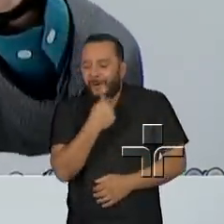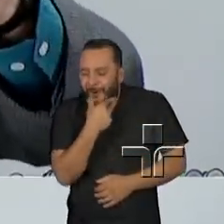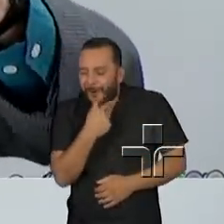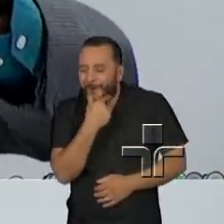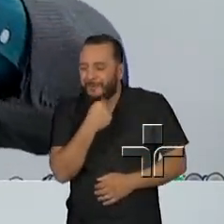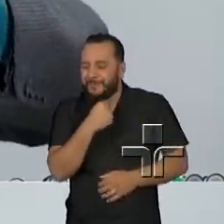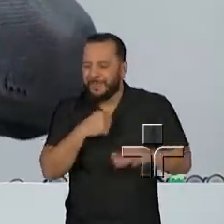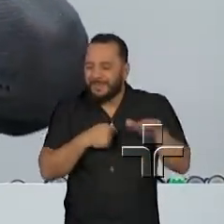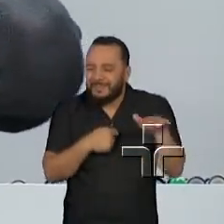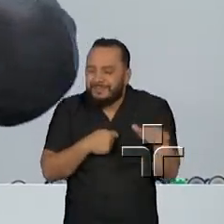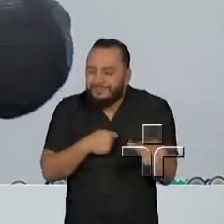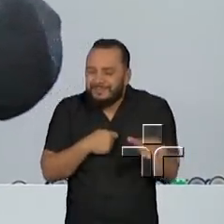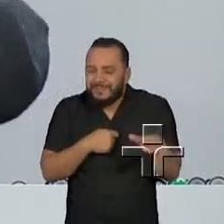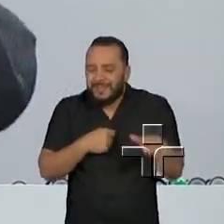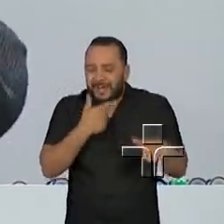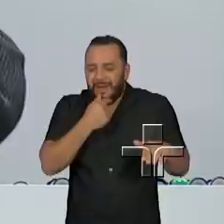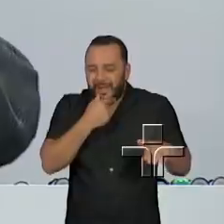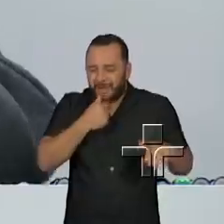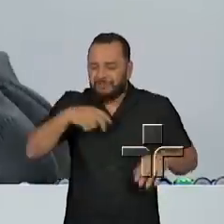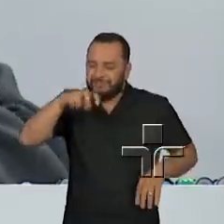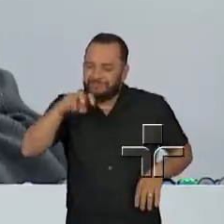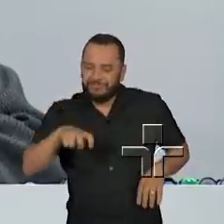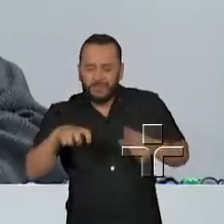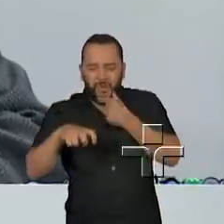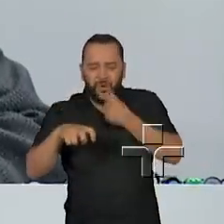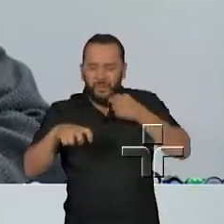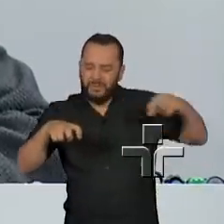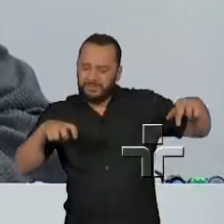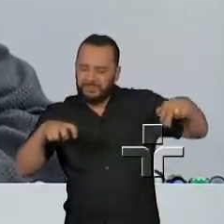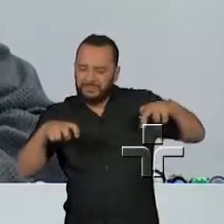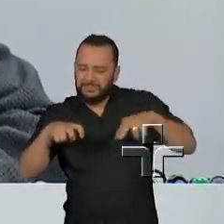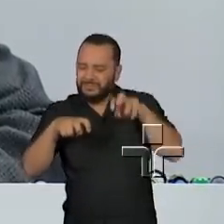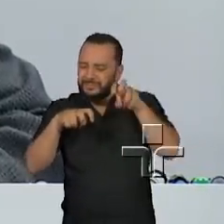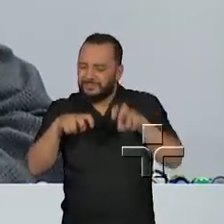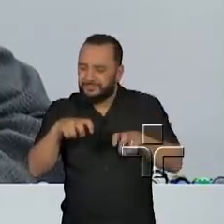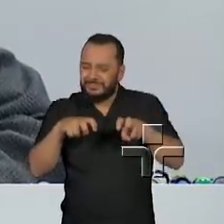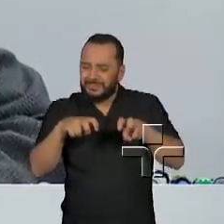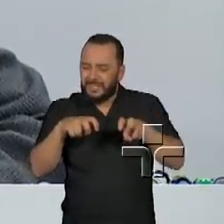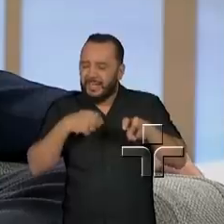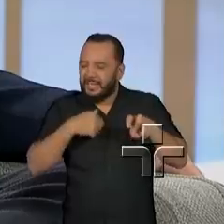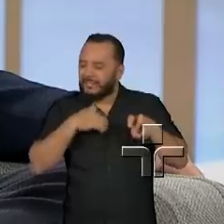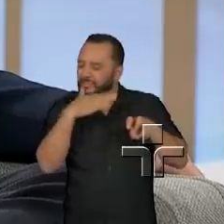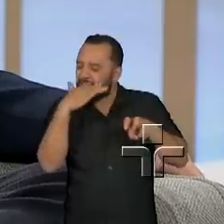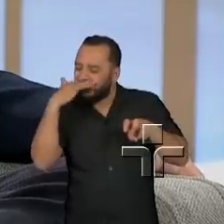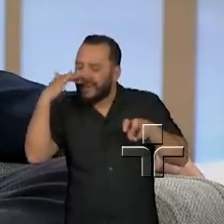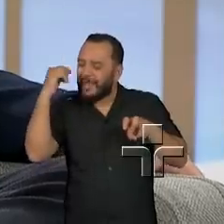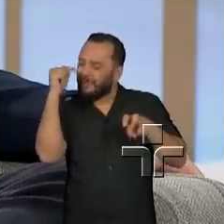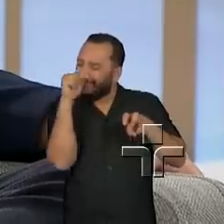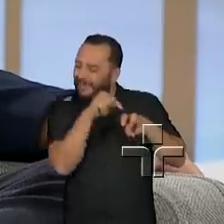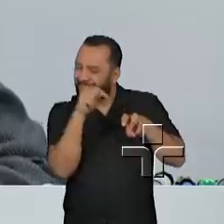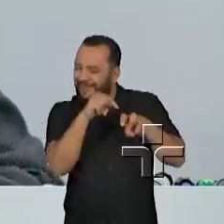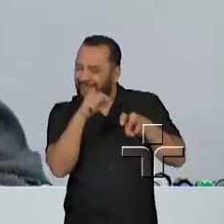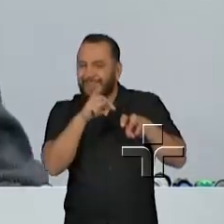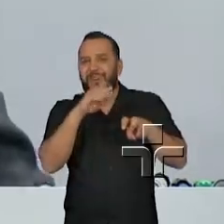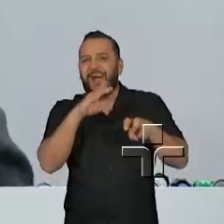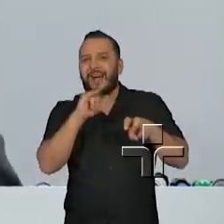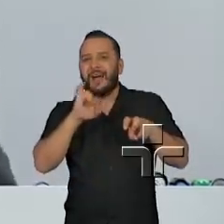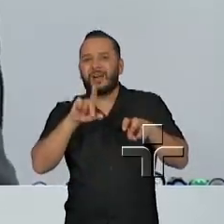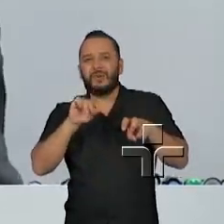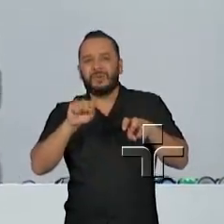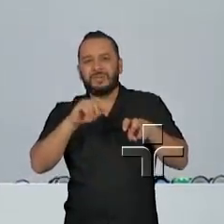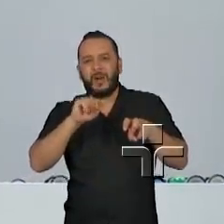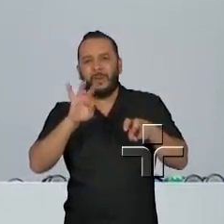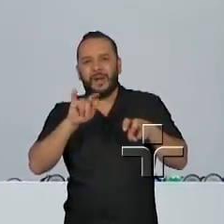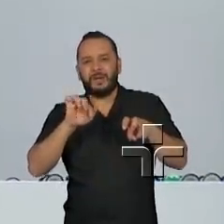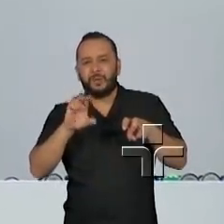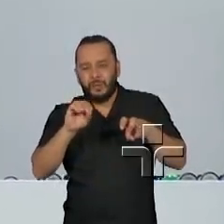entrei, um rapaz me abriu o braço, eu sentei embaixo dele, ele cheirava sabonete Febo. Era o Carlos Alberto Rocha, o 12.